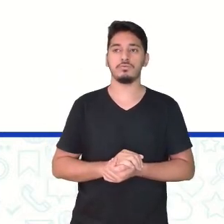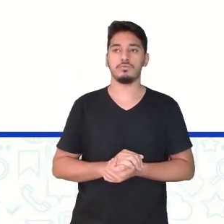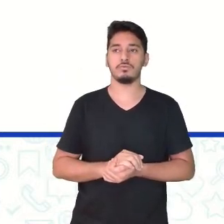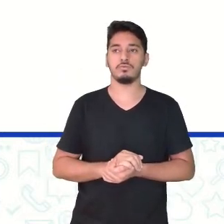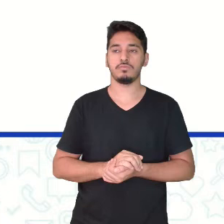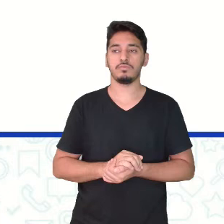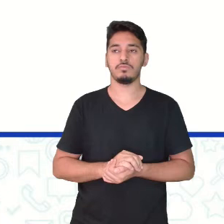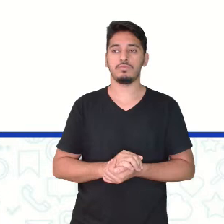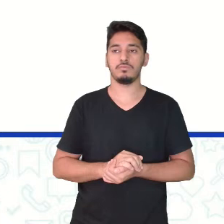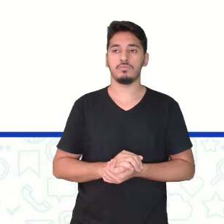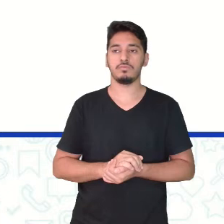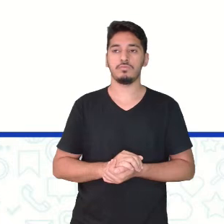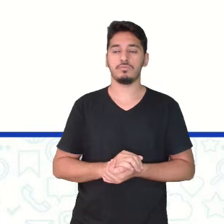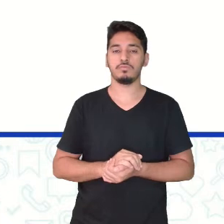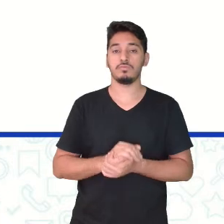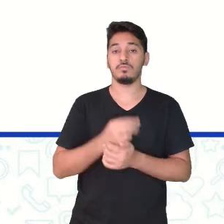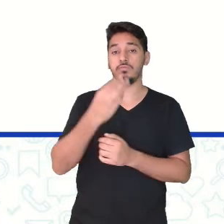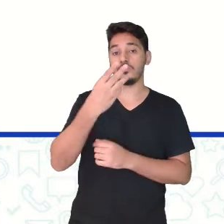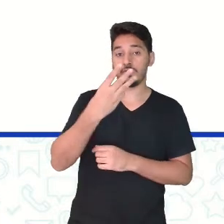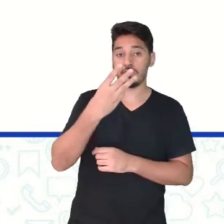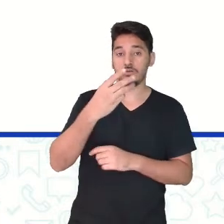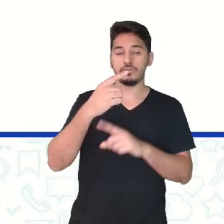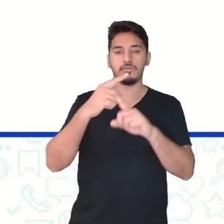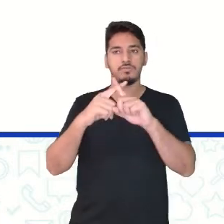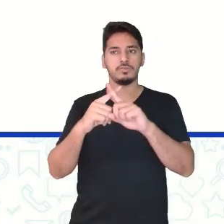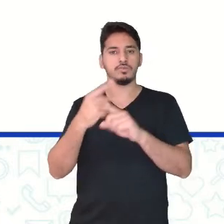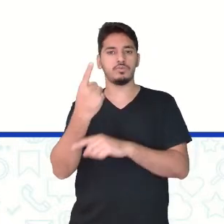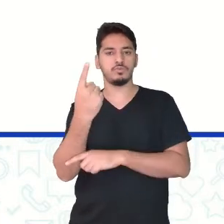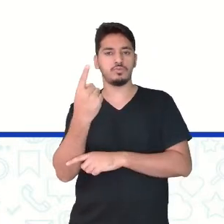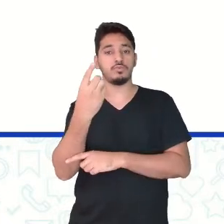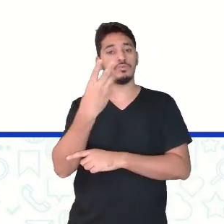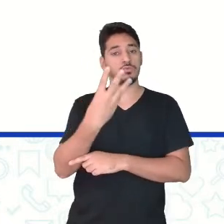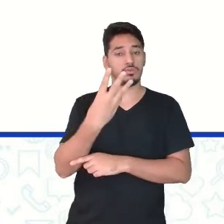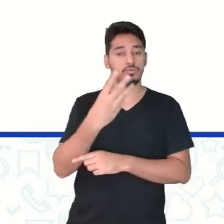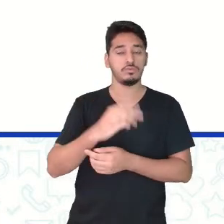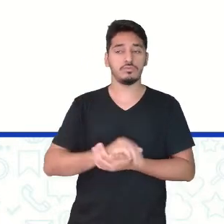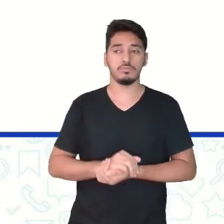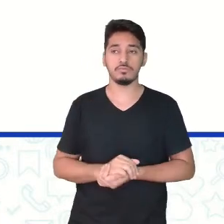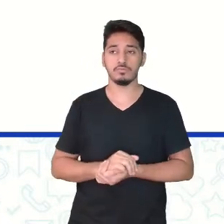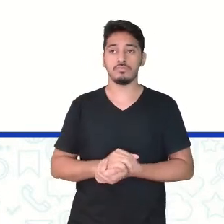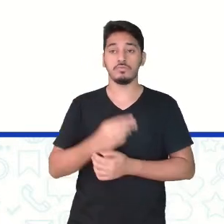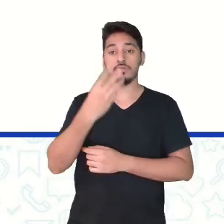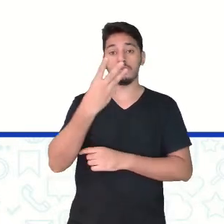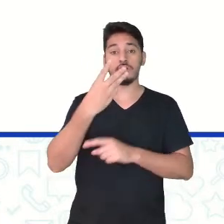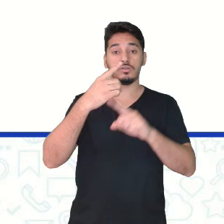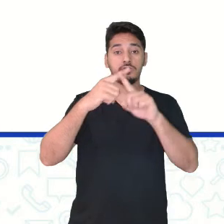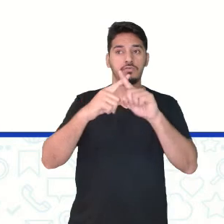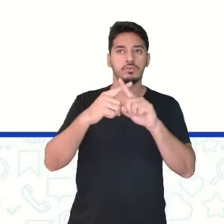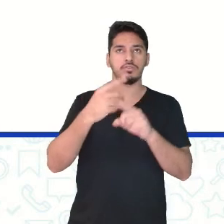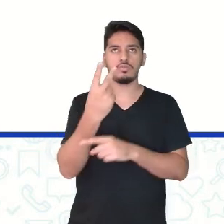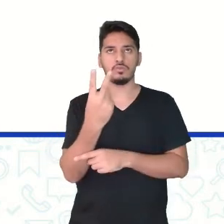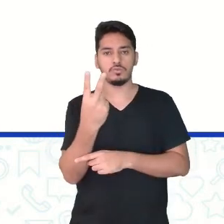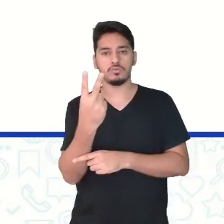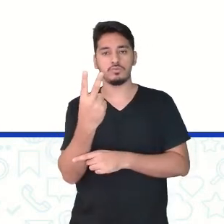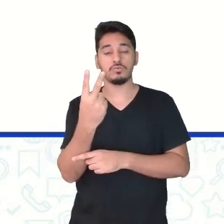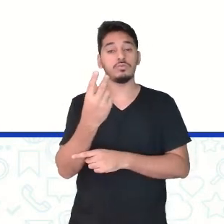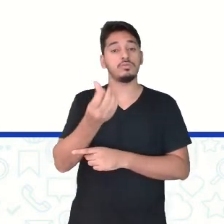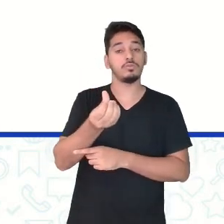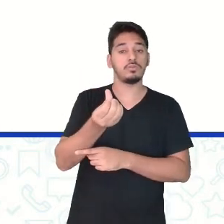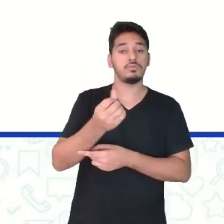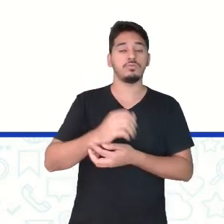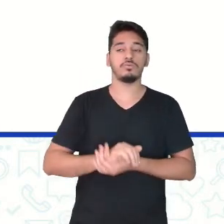seguinte. 3 vezes a figura 1. 3 vezes 1, 3. 3 vezes a figura 2. 3 vezes